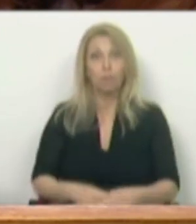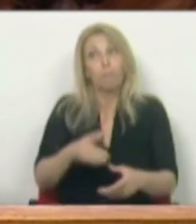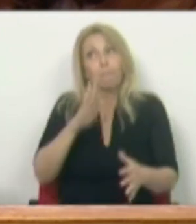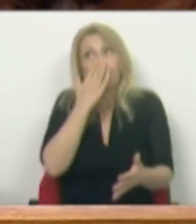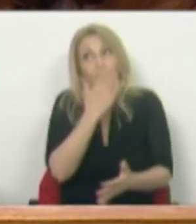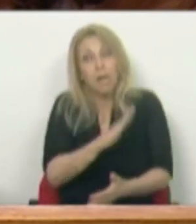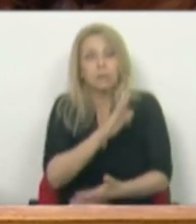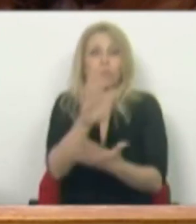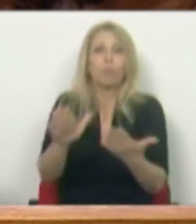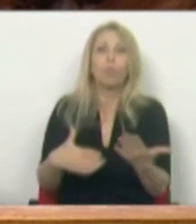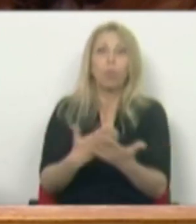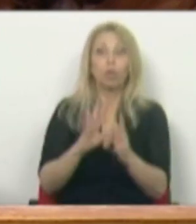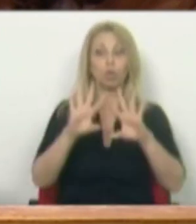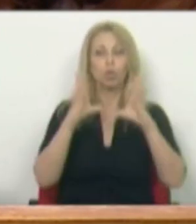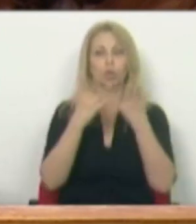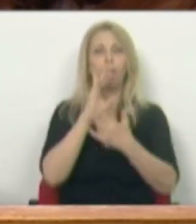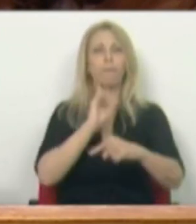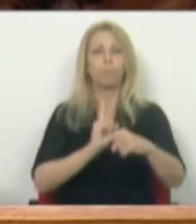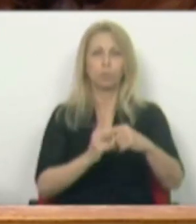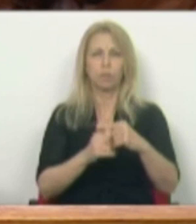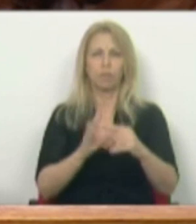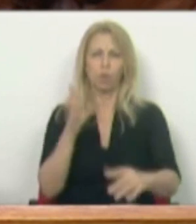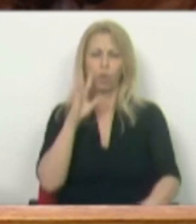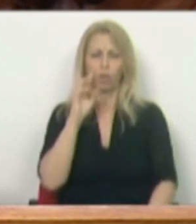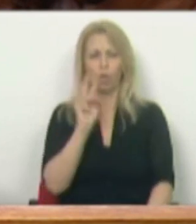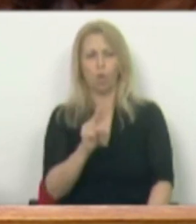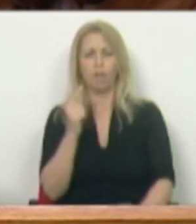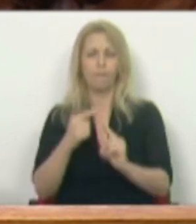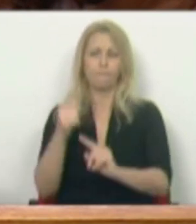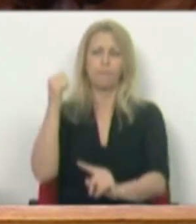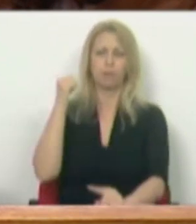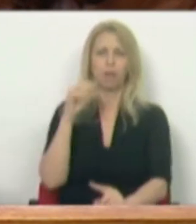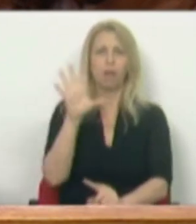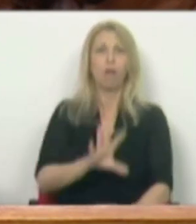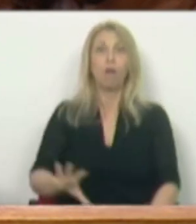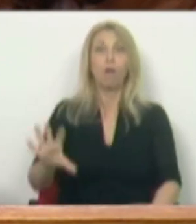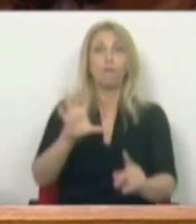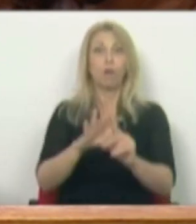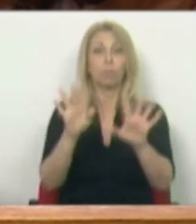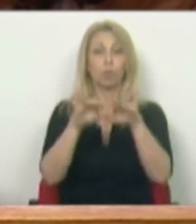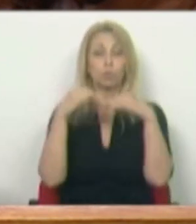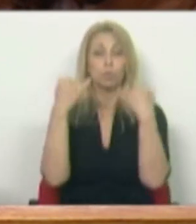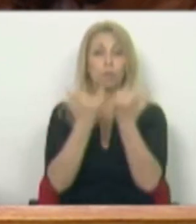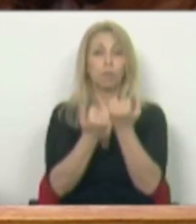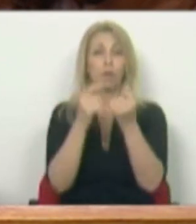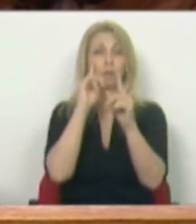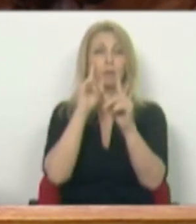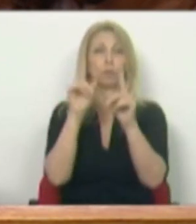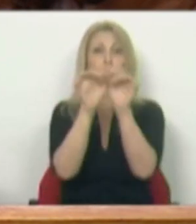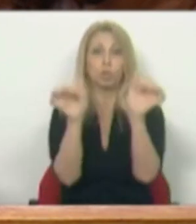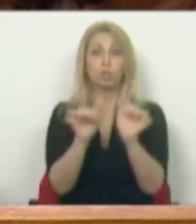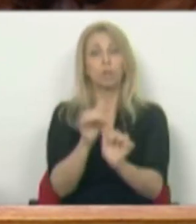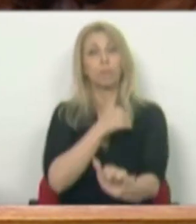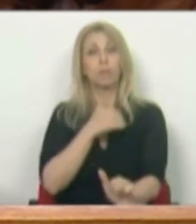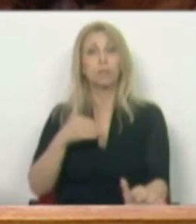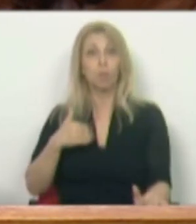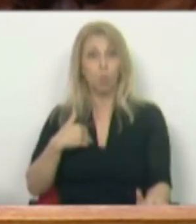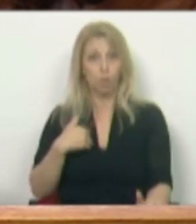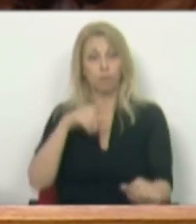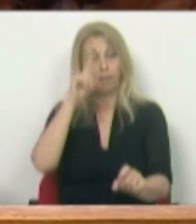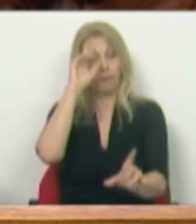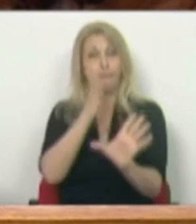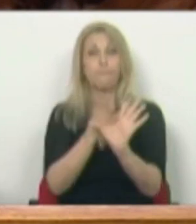positiva. Porque quando nós olhamos para trás, para a forma como as sociedades, os sistemas de saúde e a psiquiatria já trataram pessoas com doença